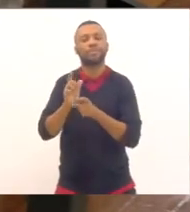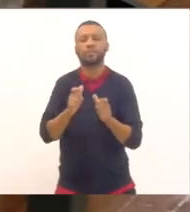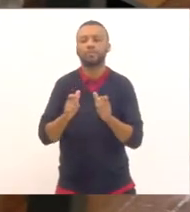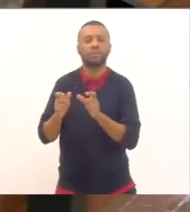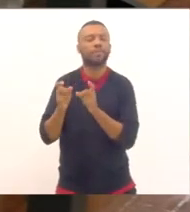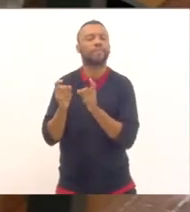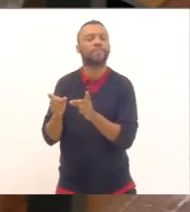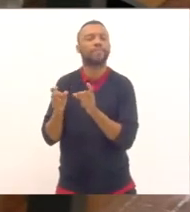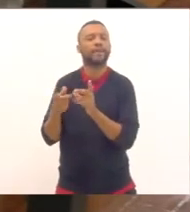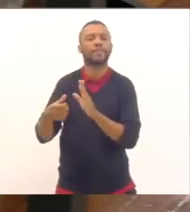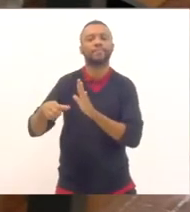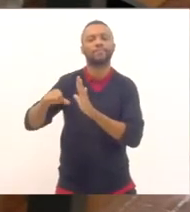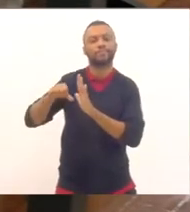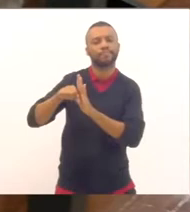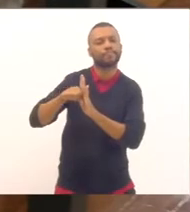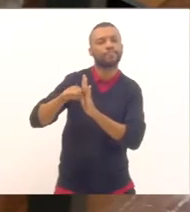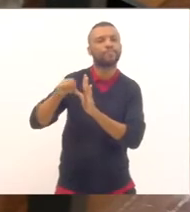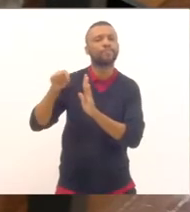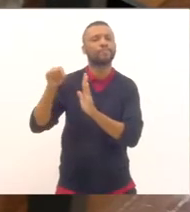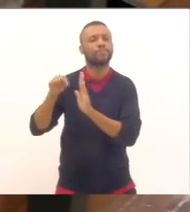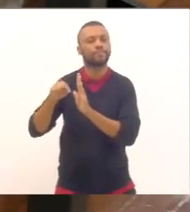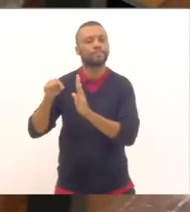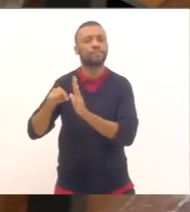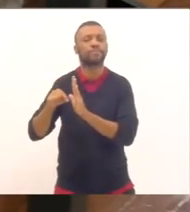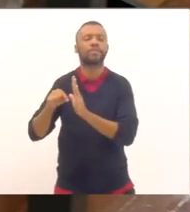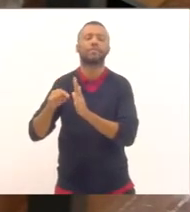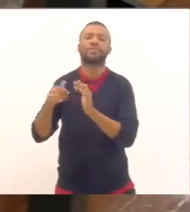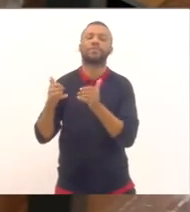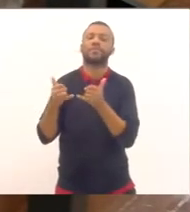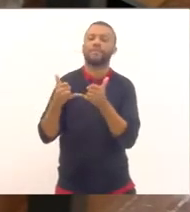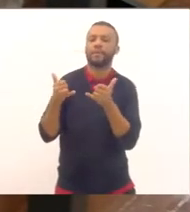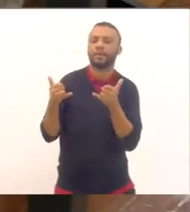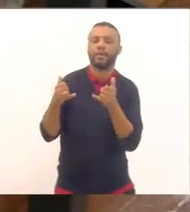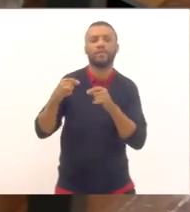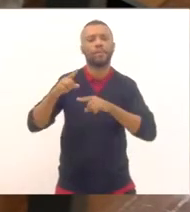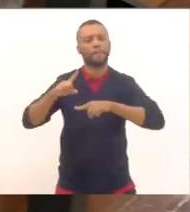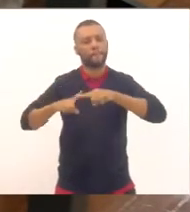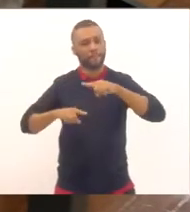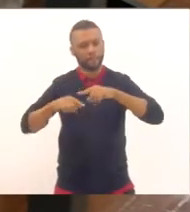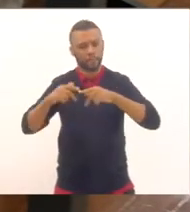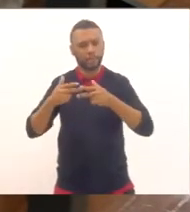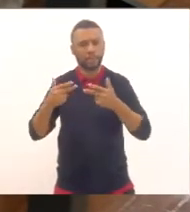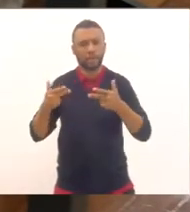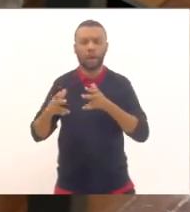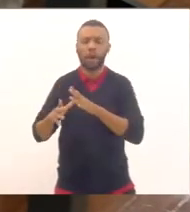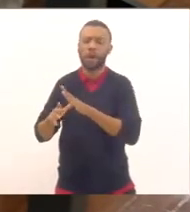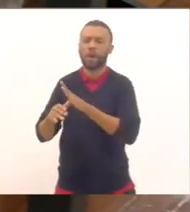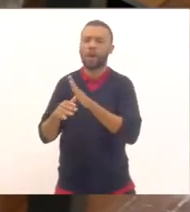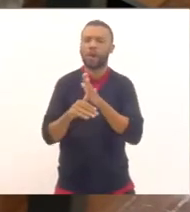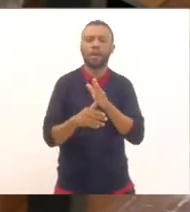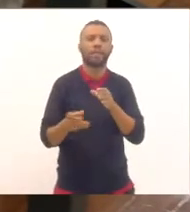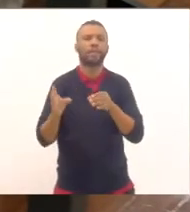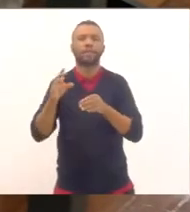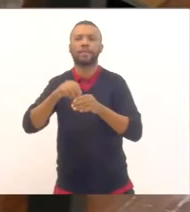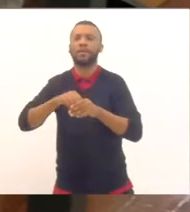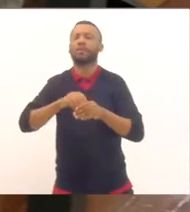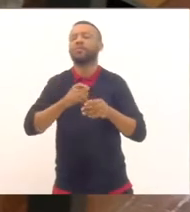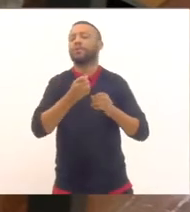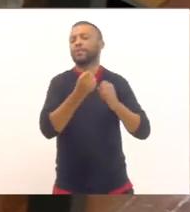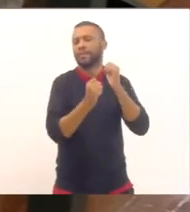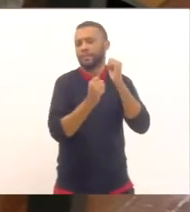clandestina comércio clandestino de fios e outros materiais subtraídas da rede concessionária de serviço público